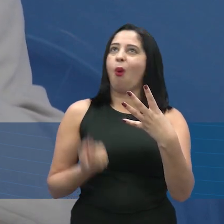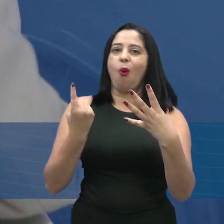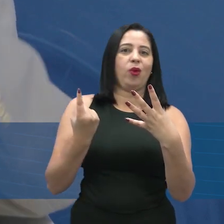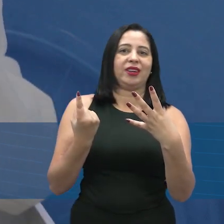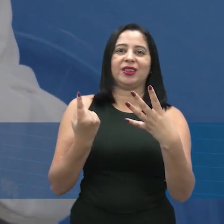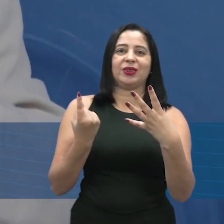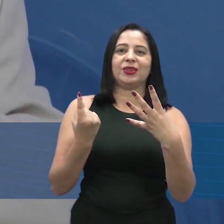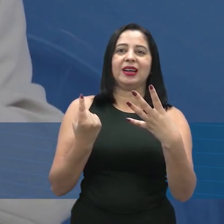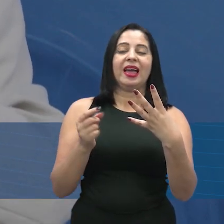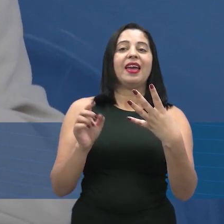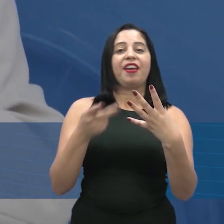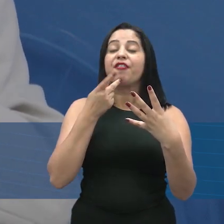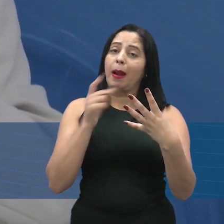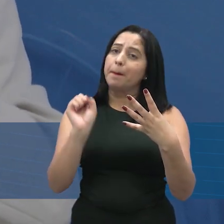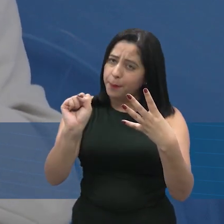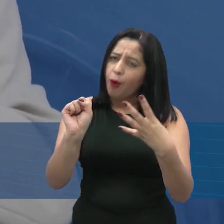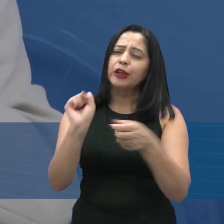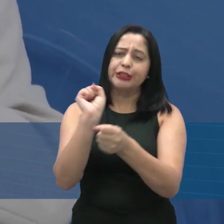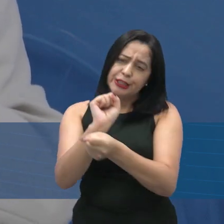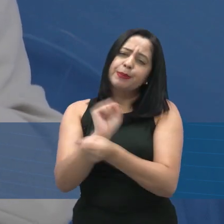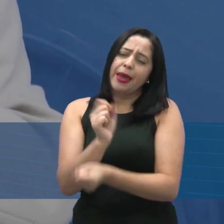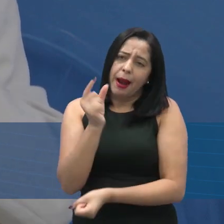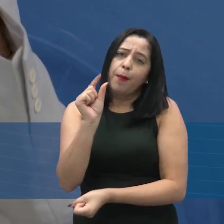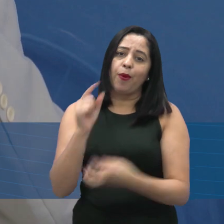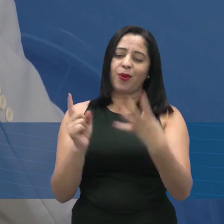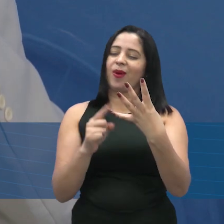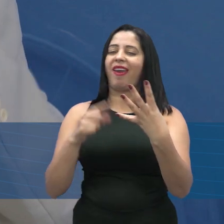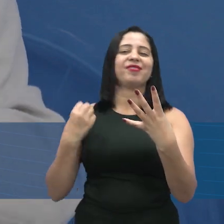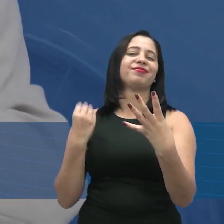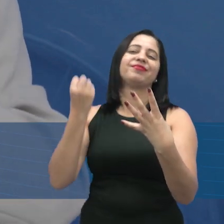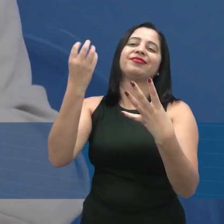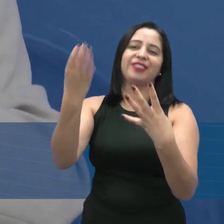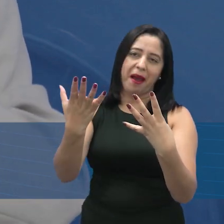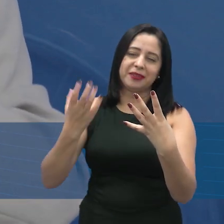eu posso esperar, a gente até comentou no bloco anterior, que são as viagens.